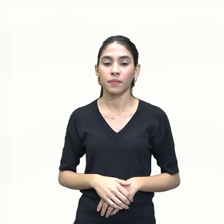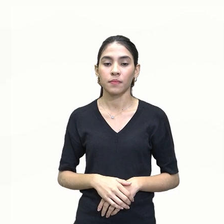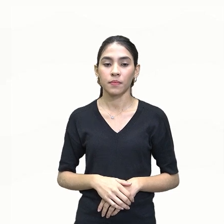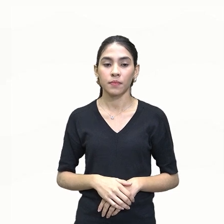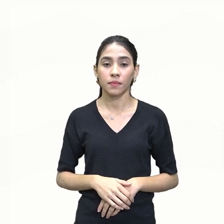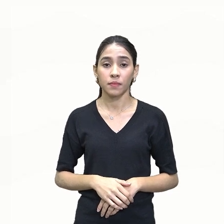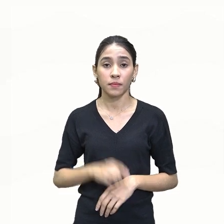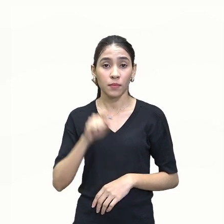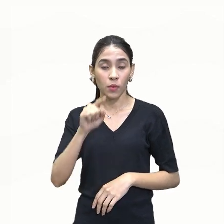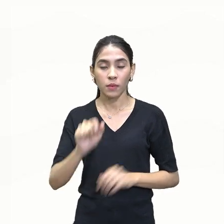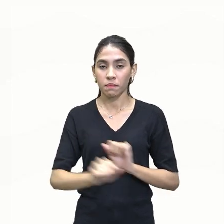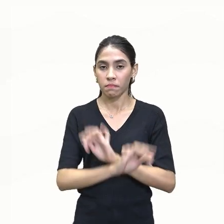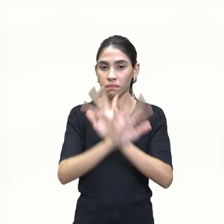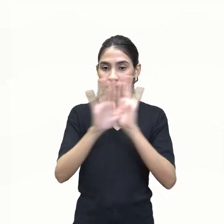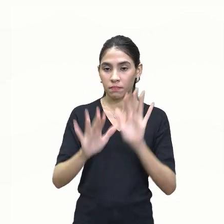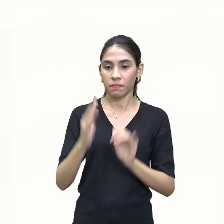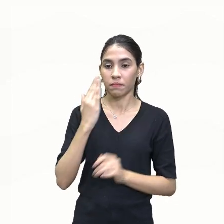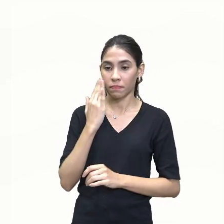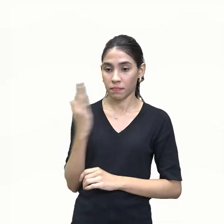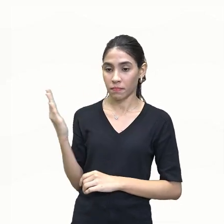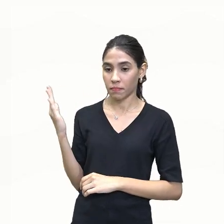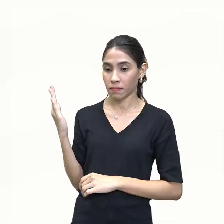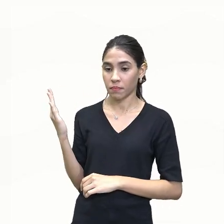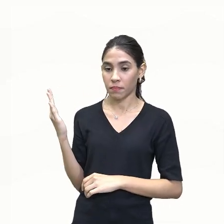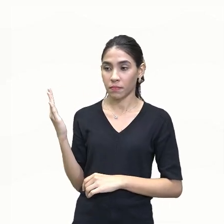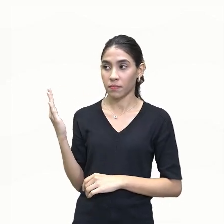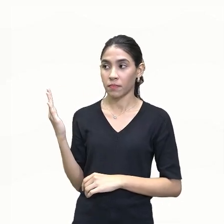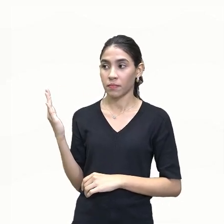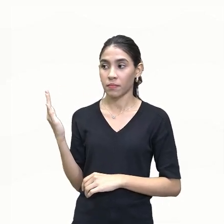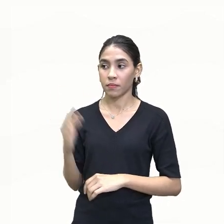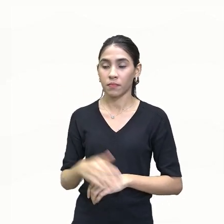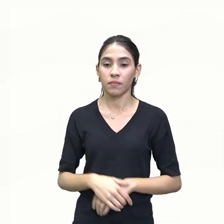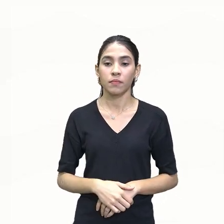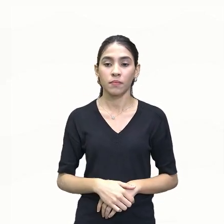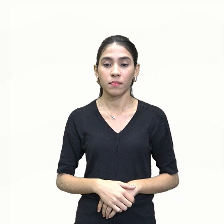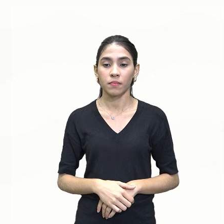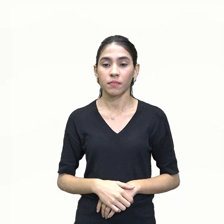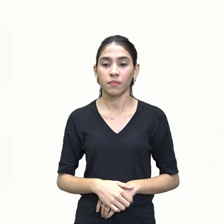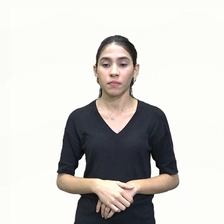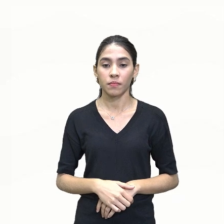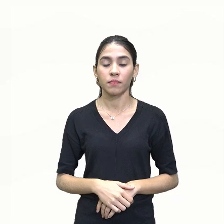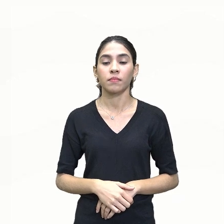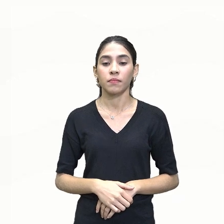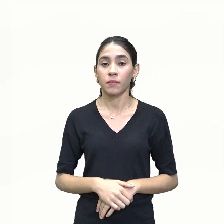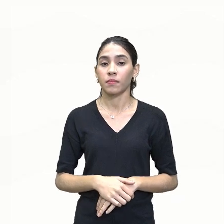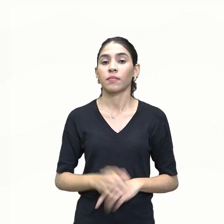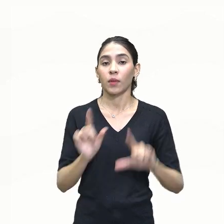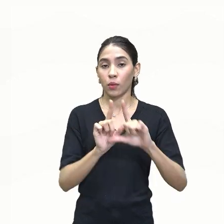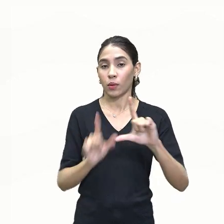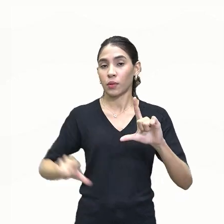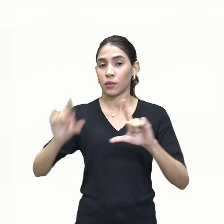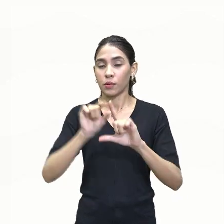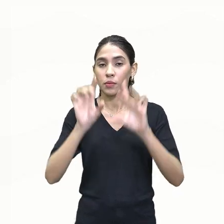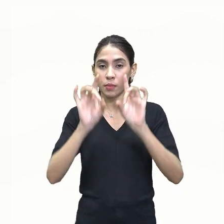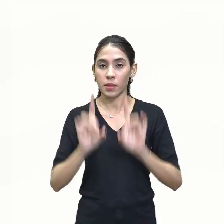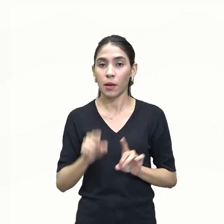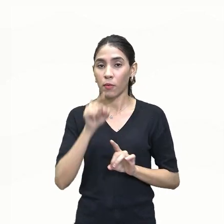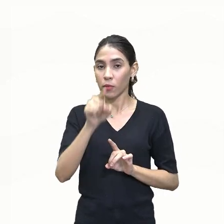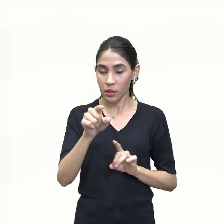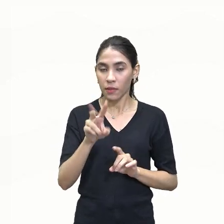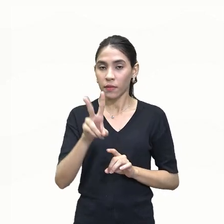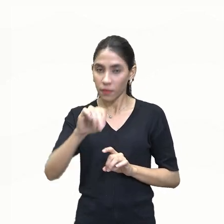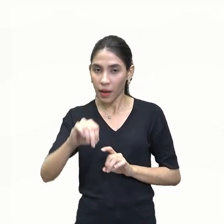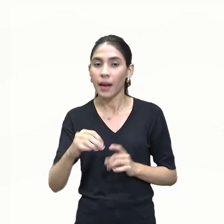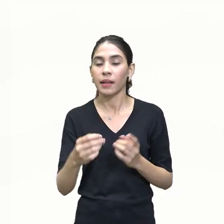para que fique aí bem claro para vocês o que significa, então, essas notações especiais, porque vocês vão se deparar